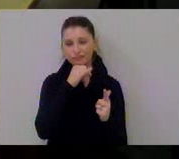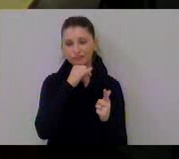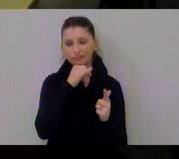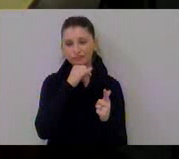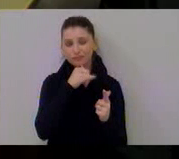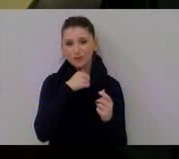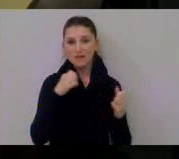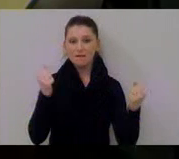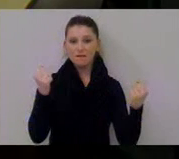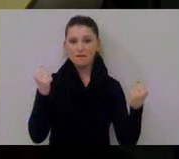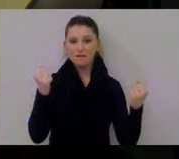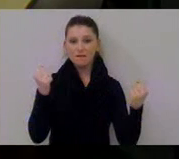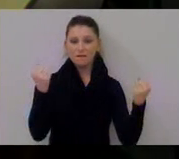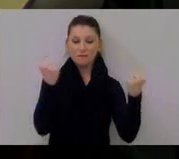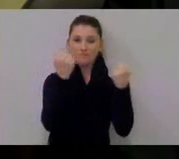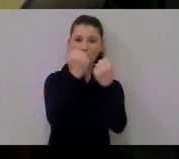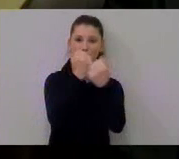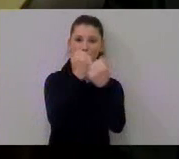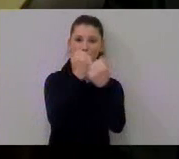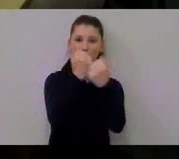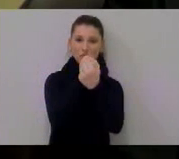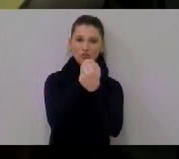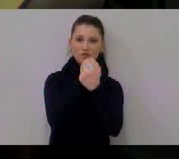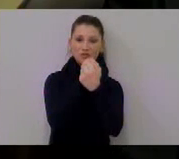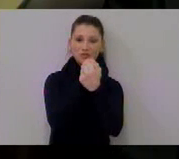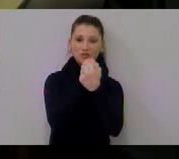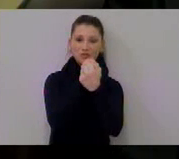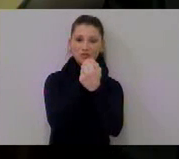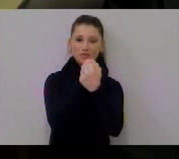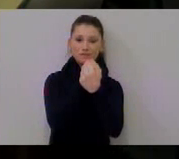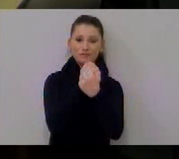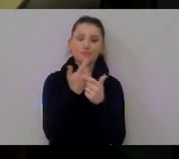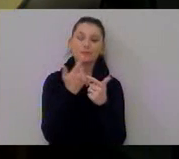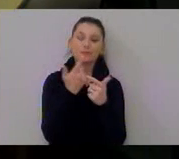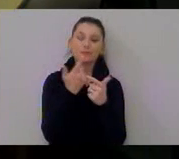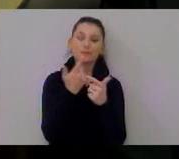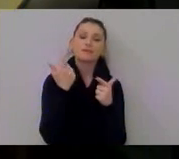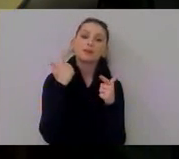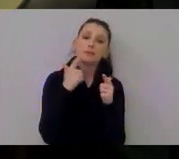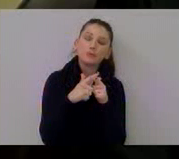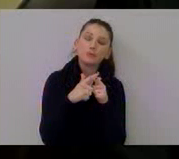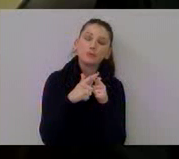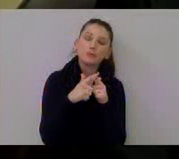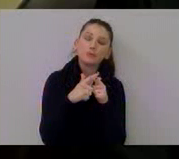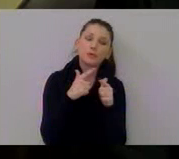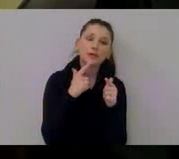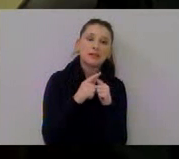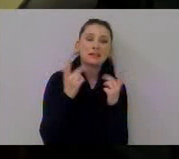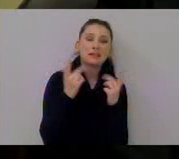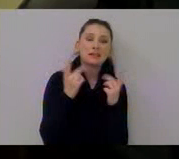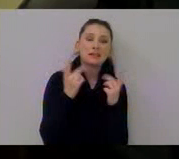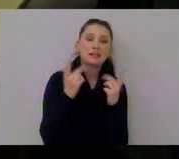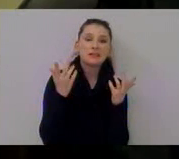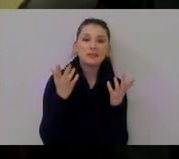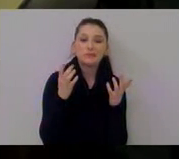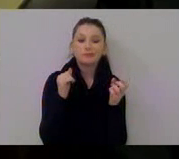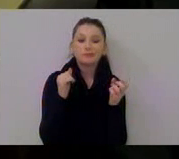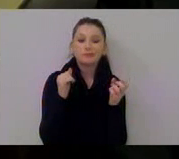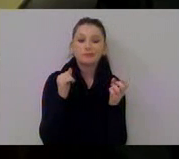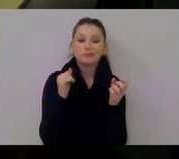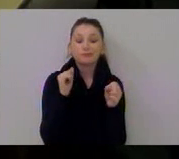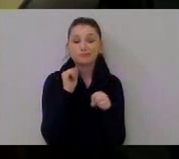precariamente e vai entrar para uma lista de espera de sabe